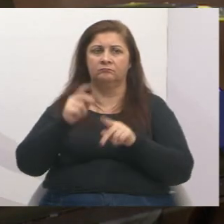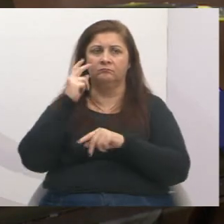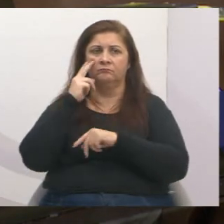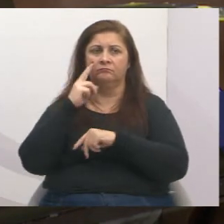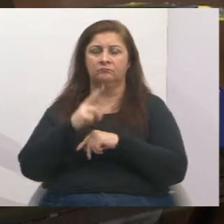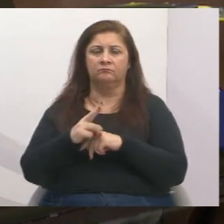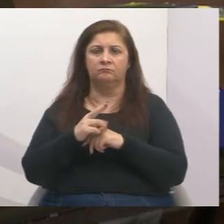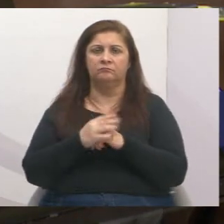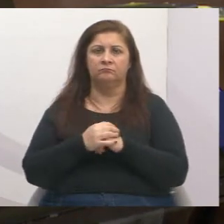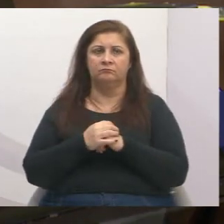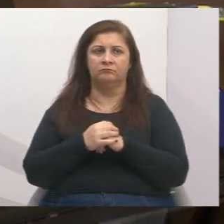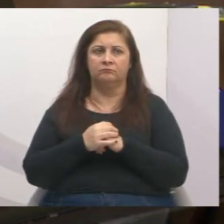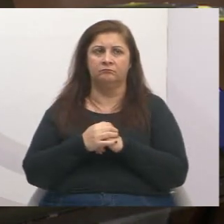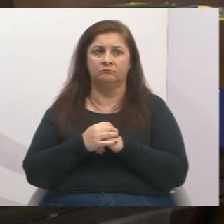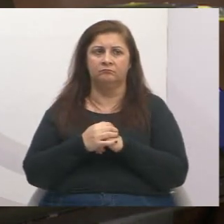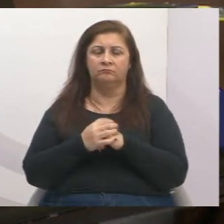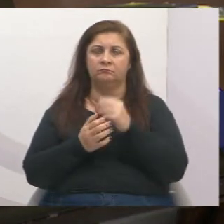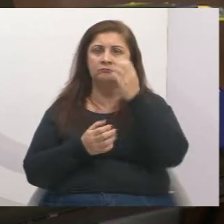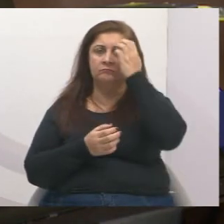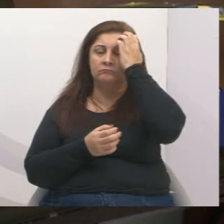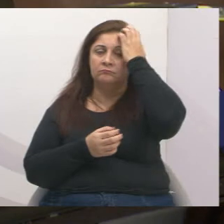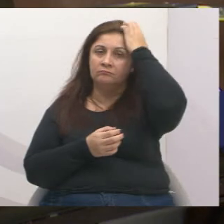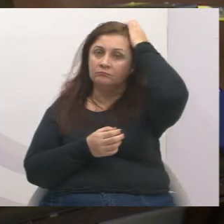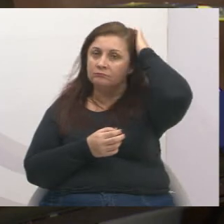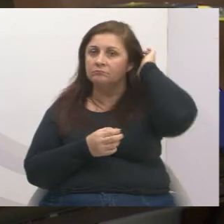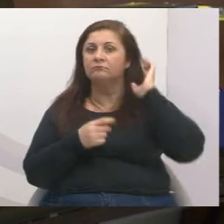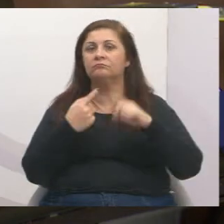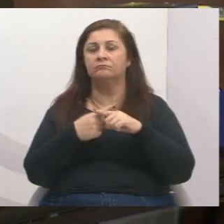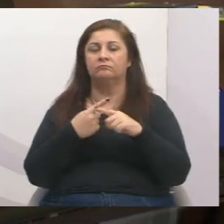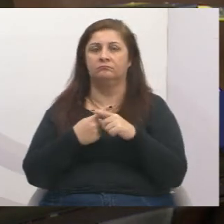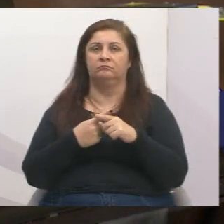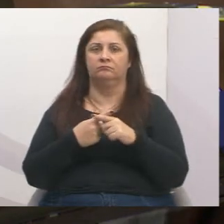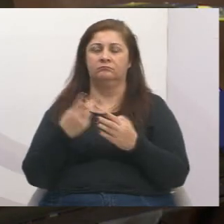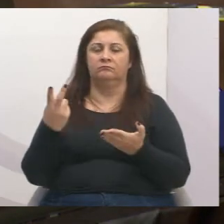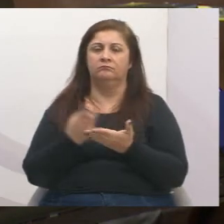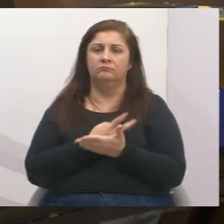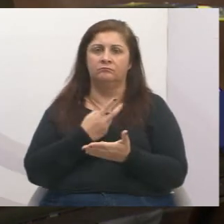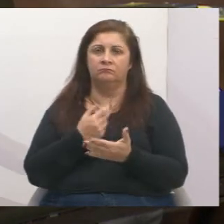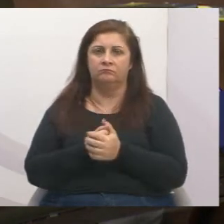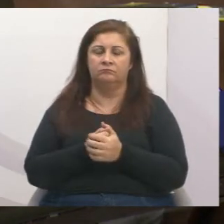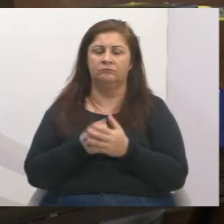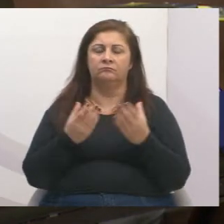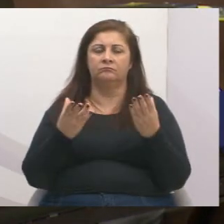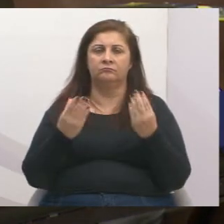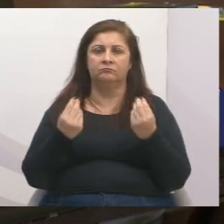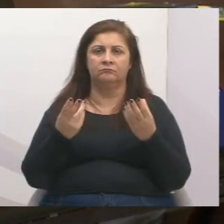muito, muito a sua mente. Porque é muito injusto